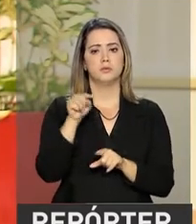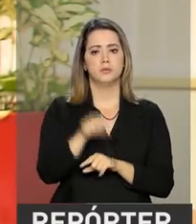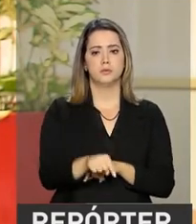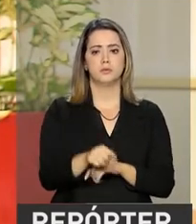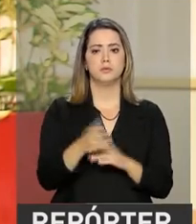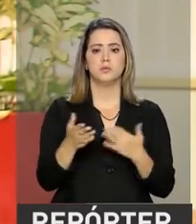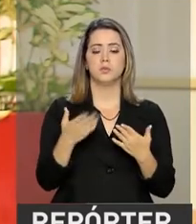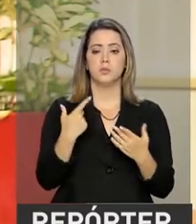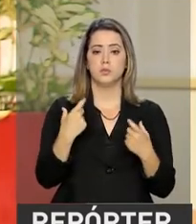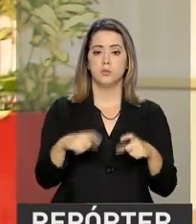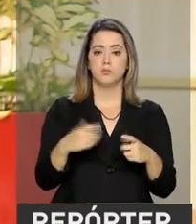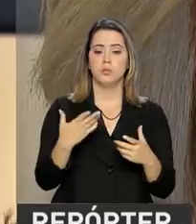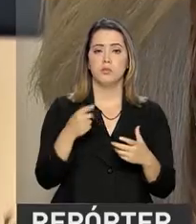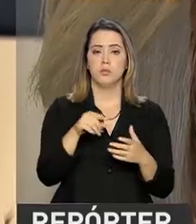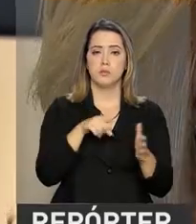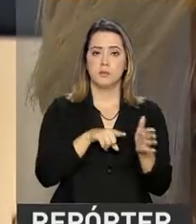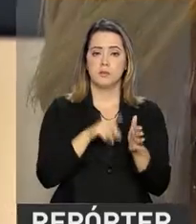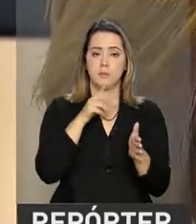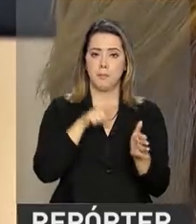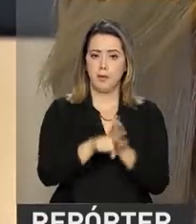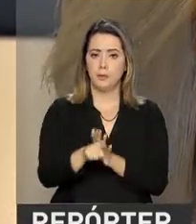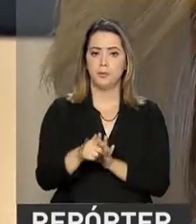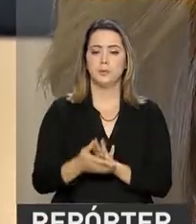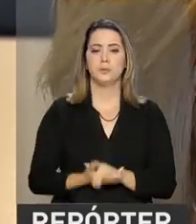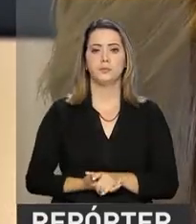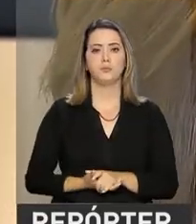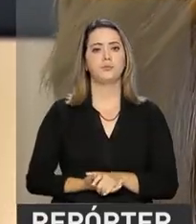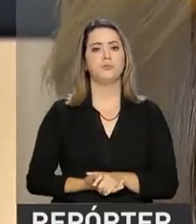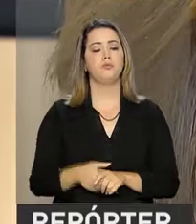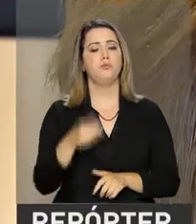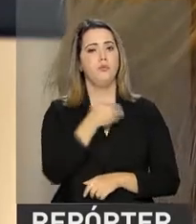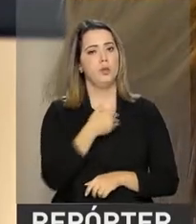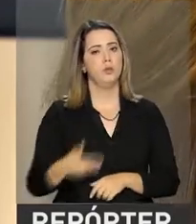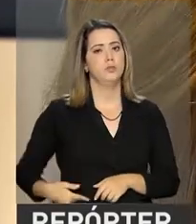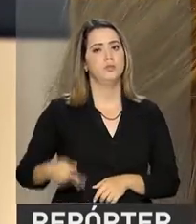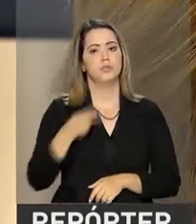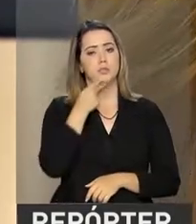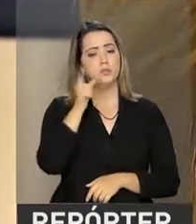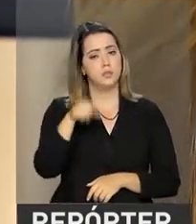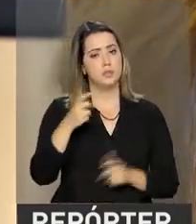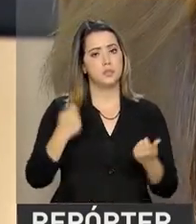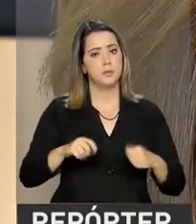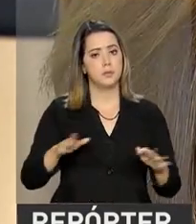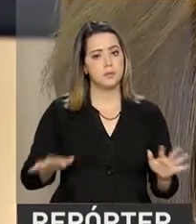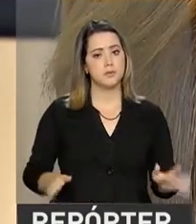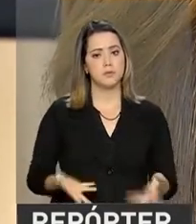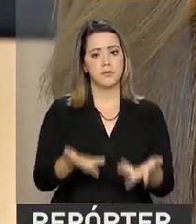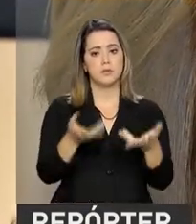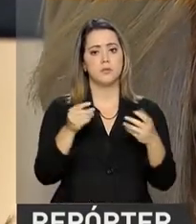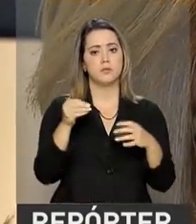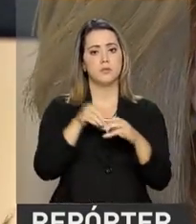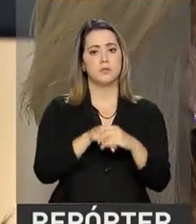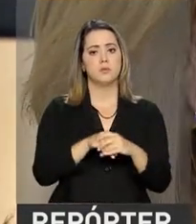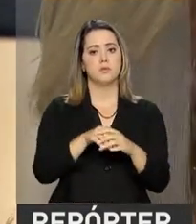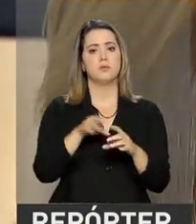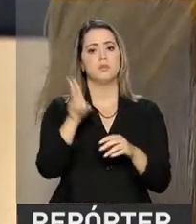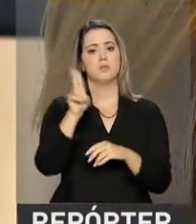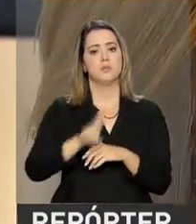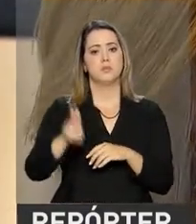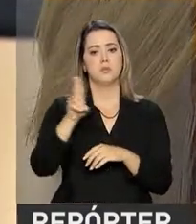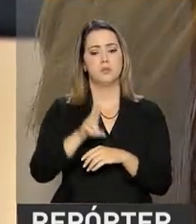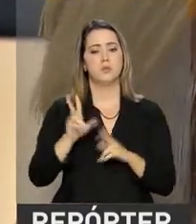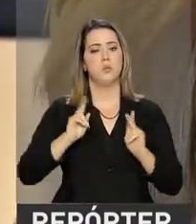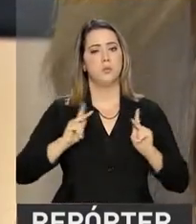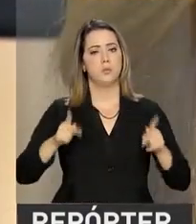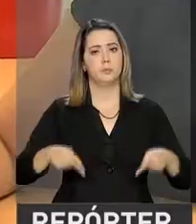nesse componente avaliado, né? Para o governo, o ENAD é essencial para estimular, dentro das universidades, uma formação humana e